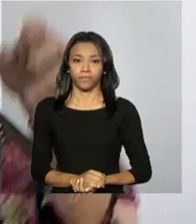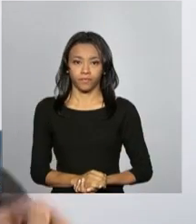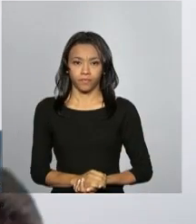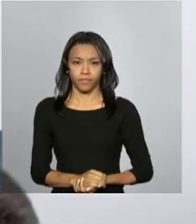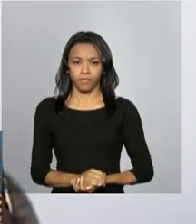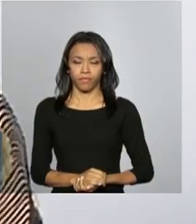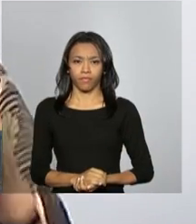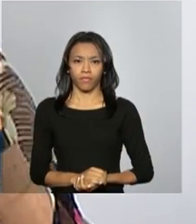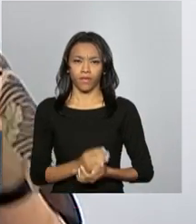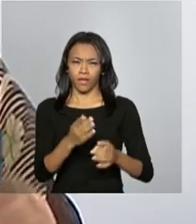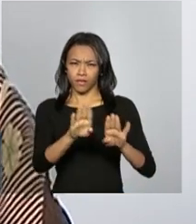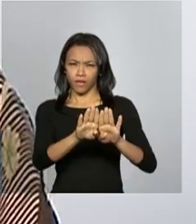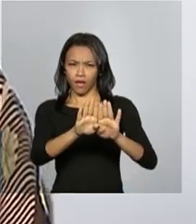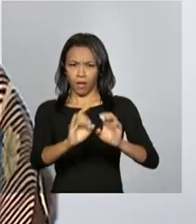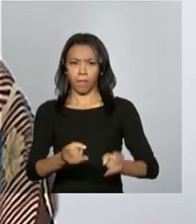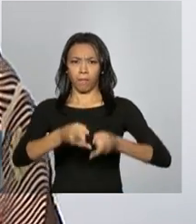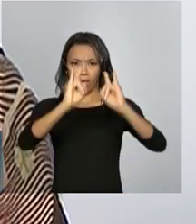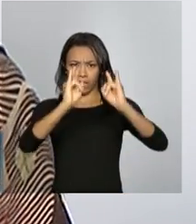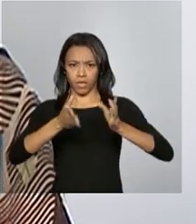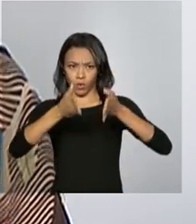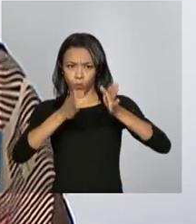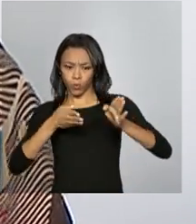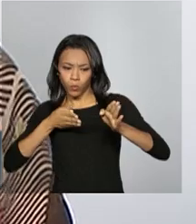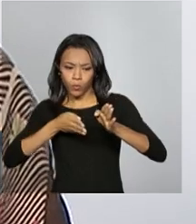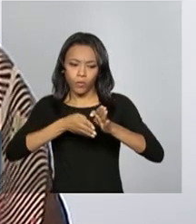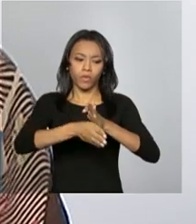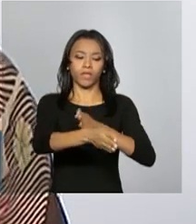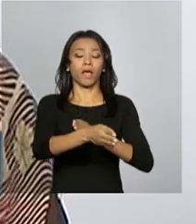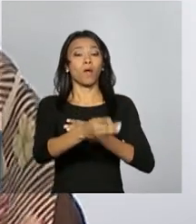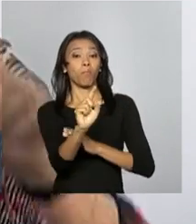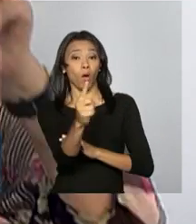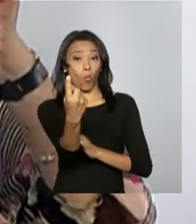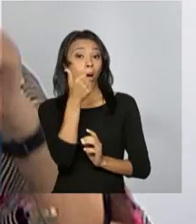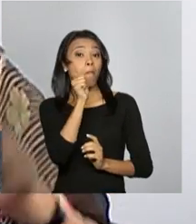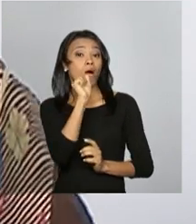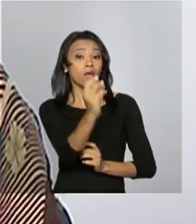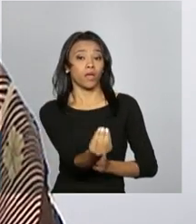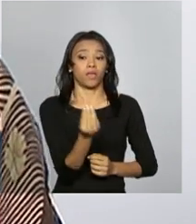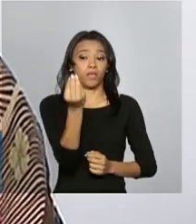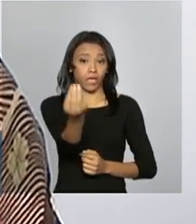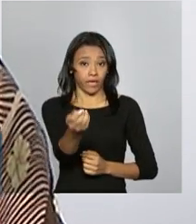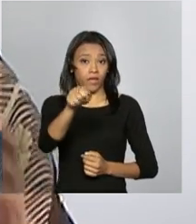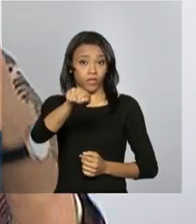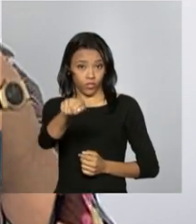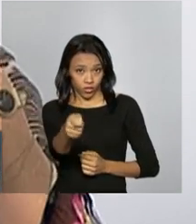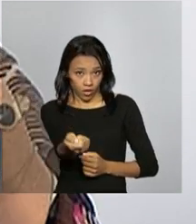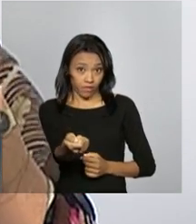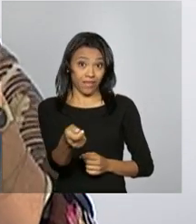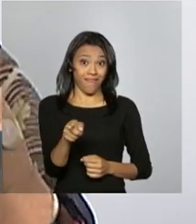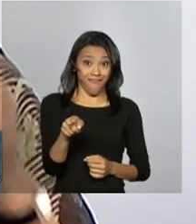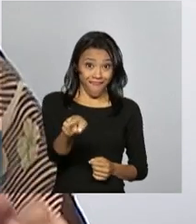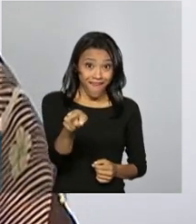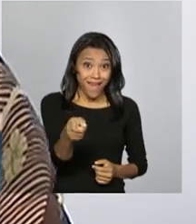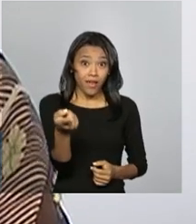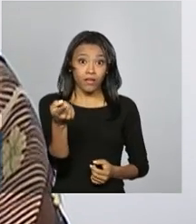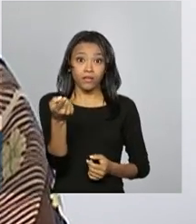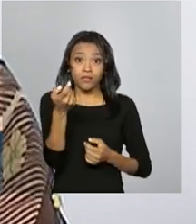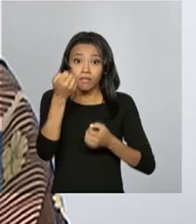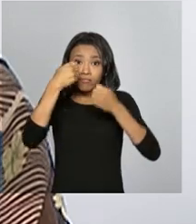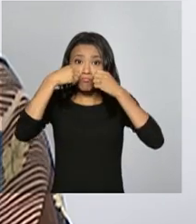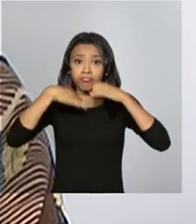na entrada do apartamento para uma das mães. Eu entreguei a chave e ela começou a